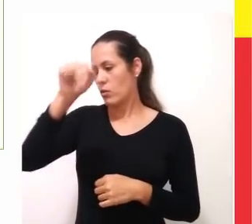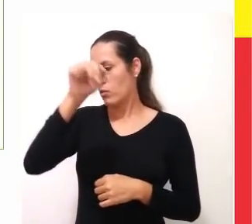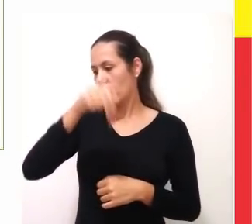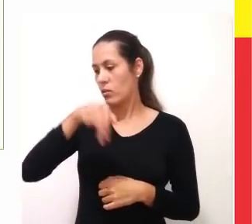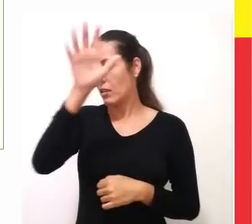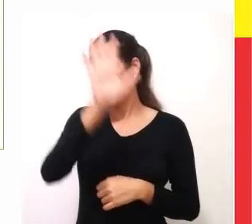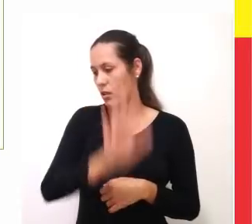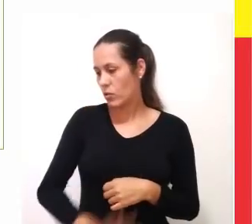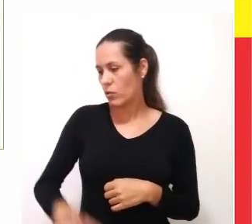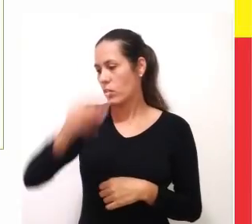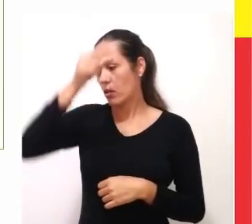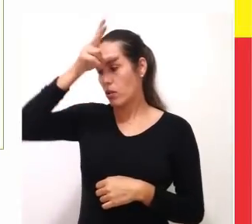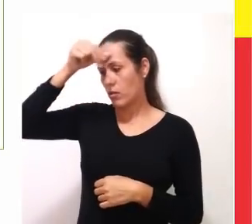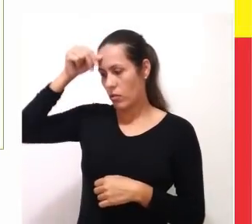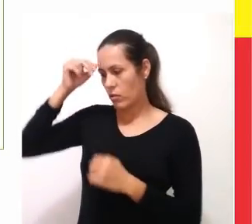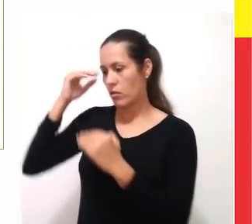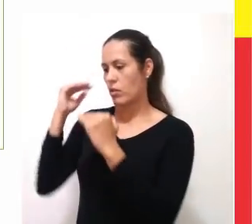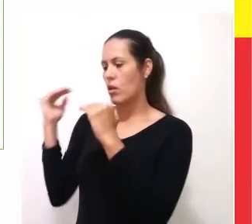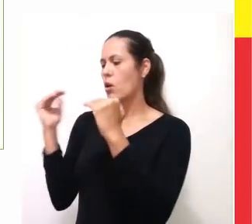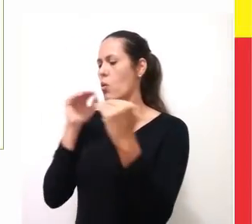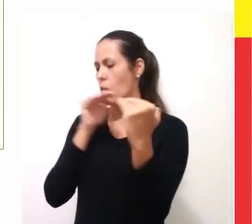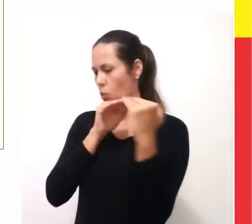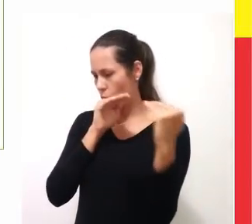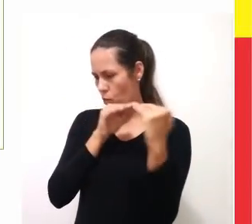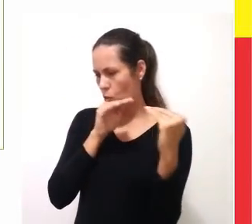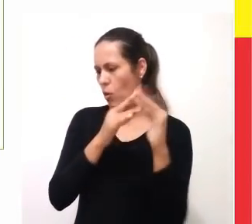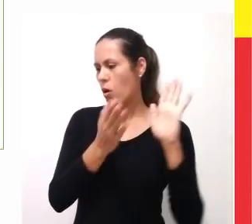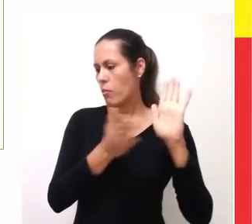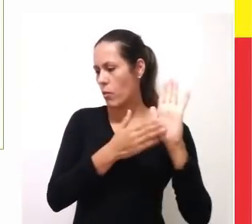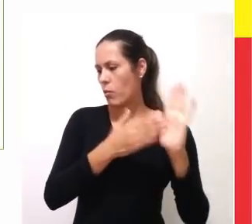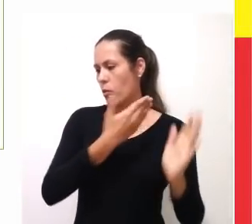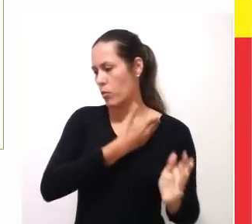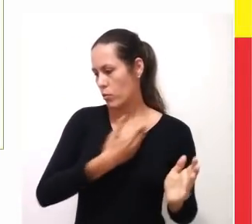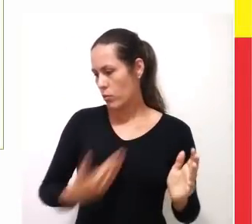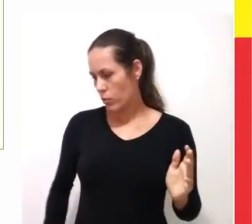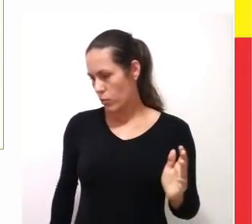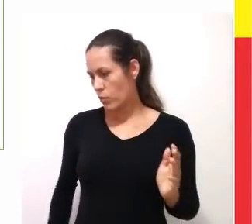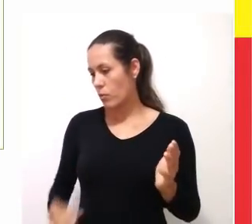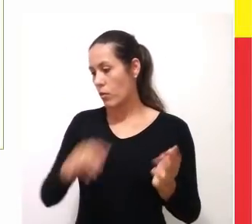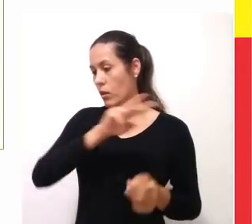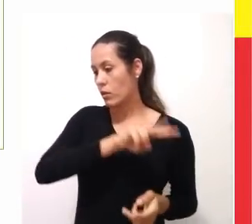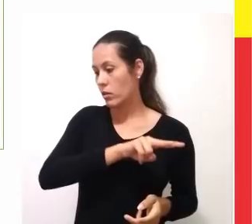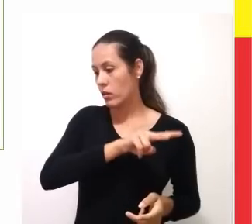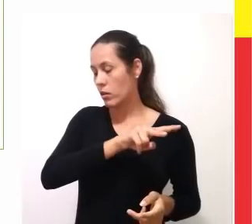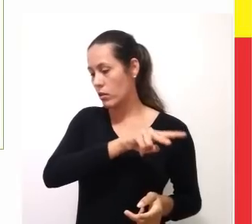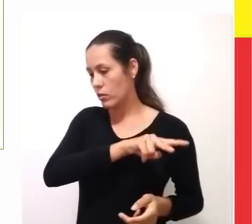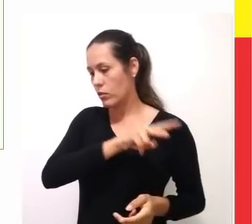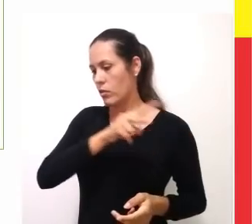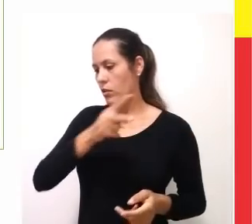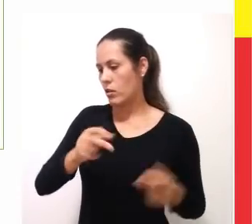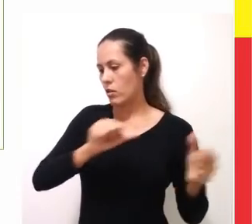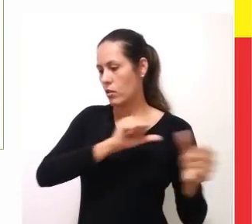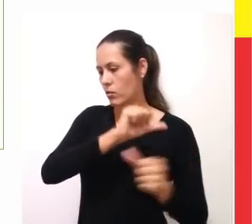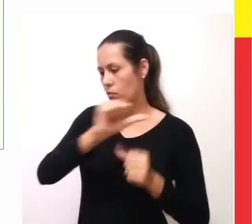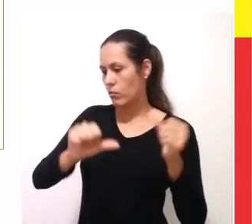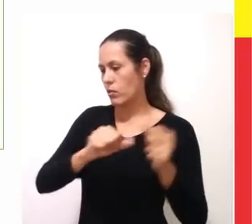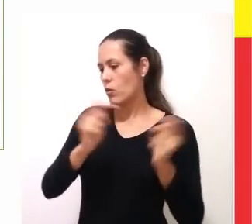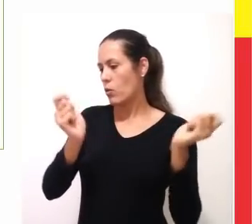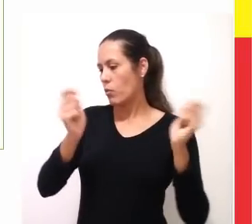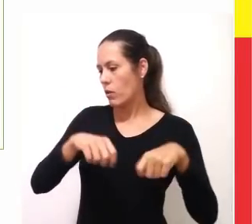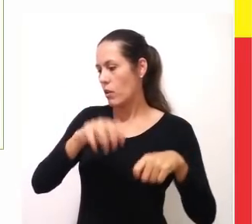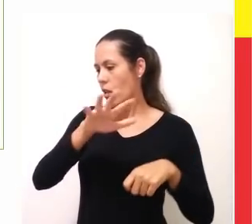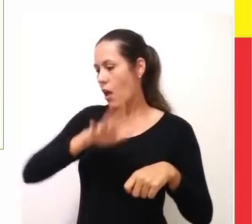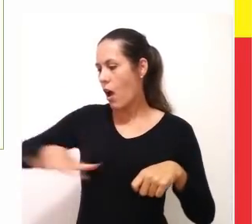Municípios concorda com as propostas do governo para a transferência de competências na área de proteção